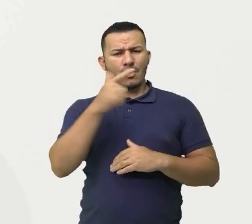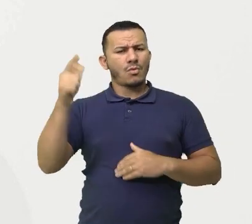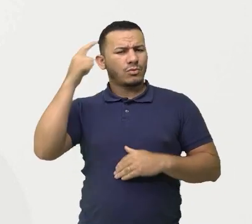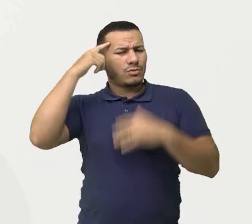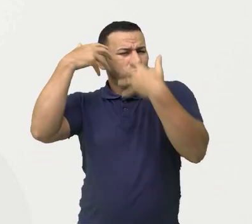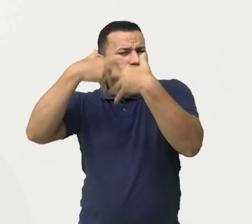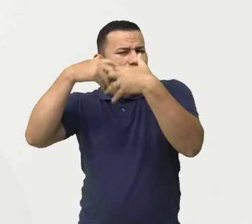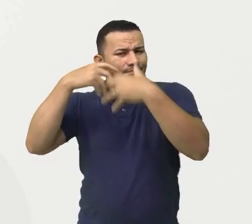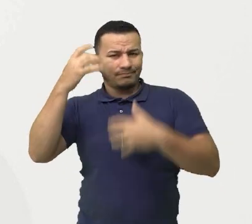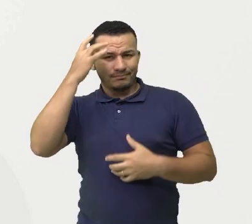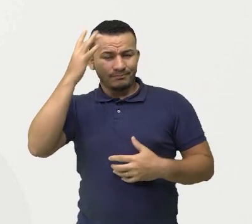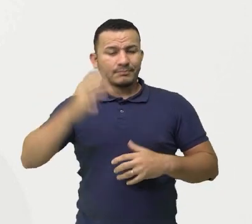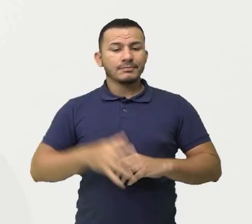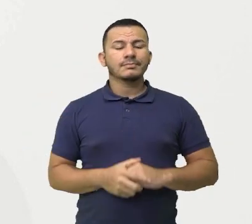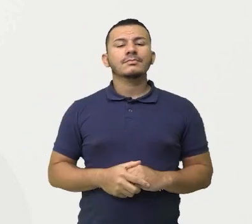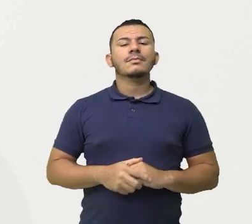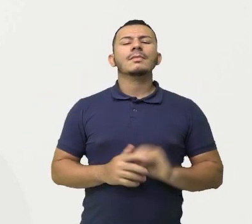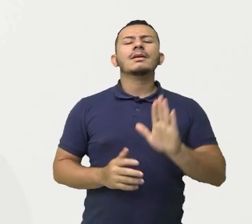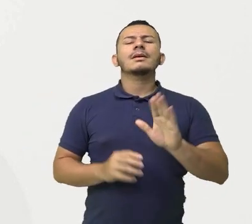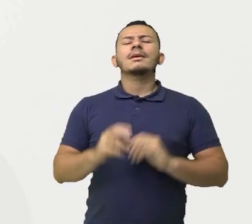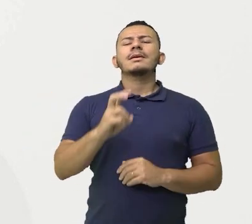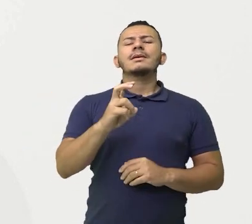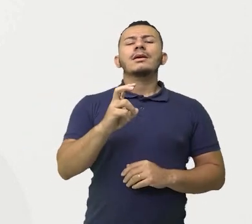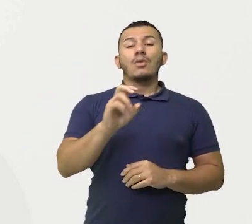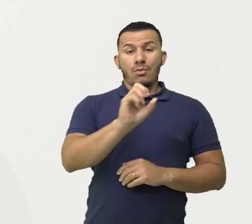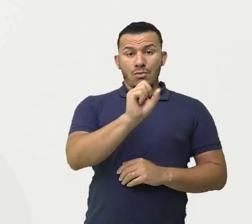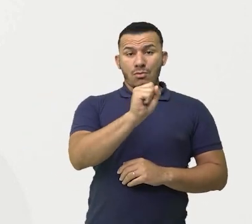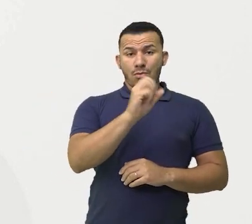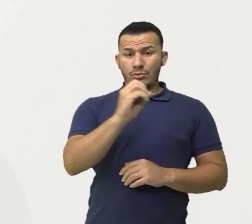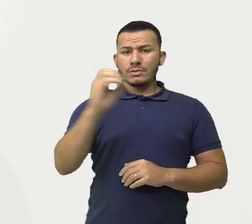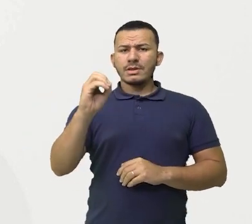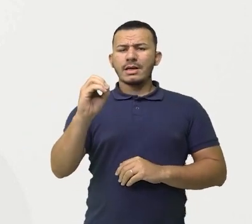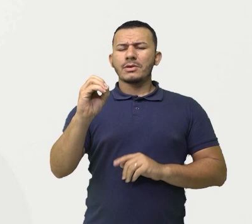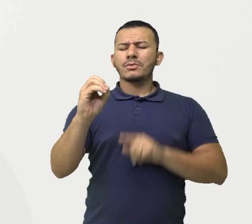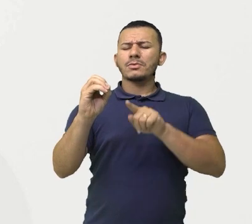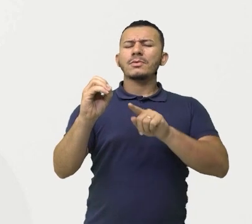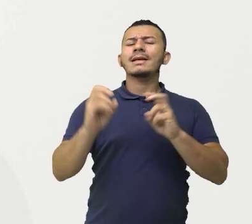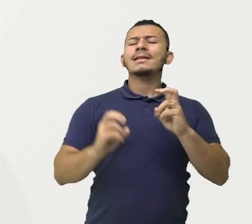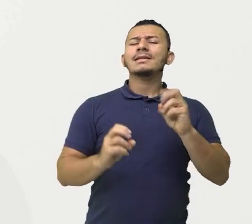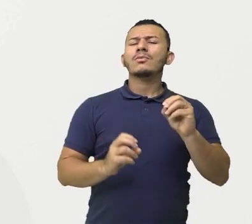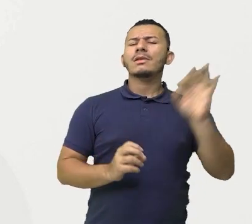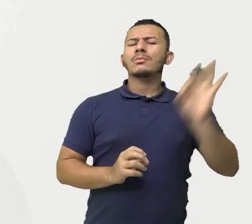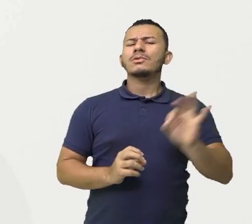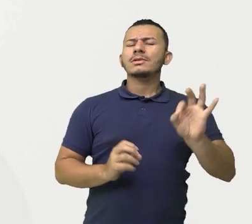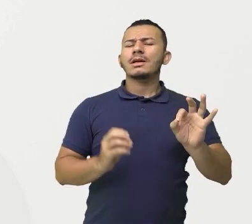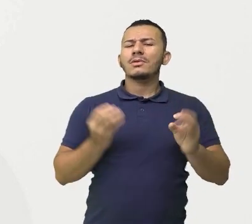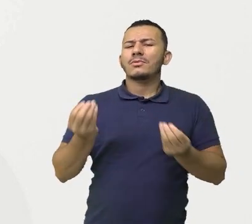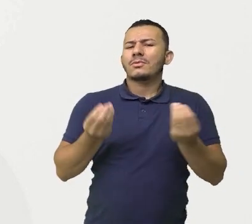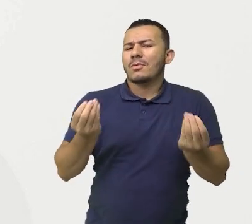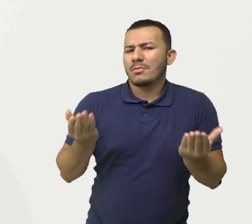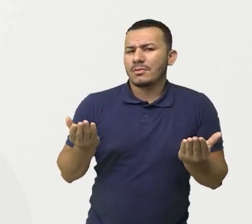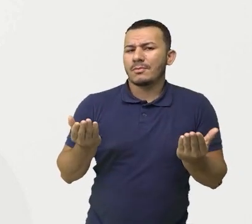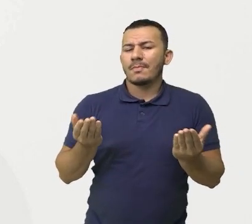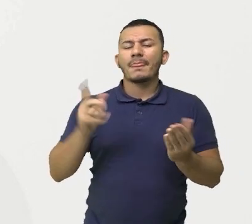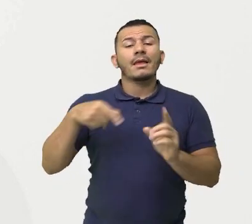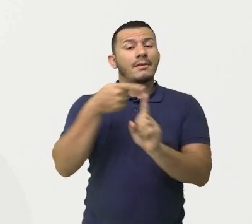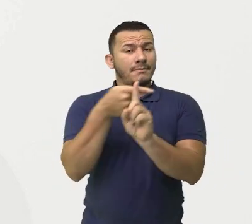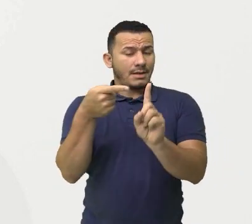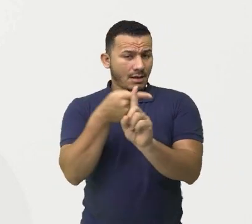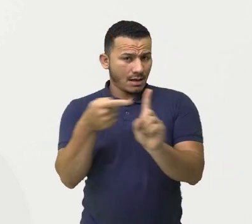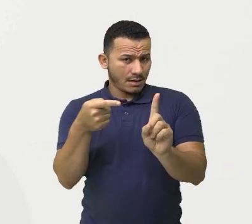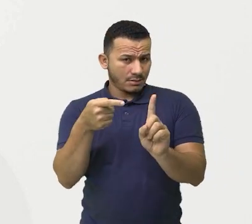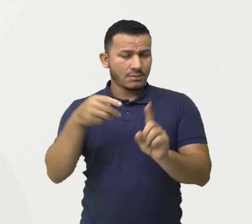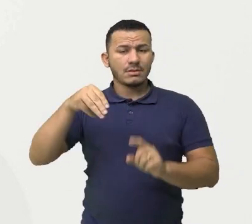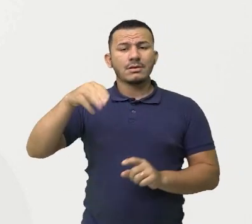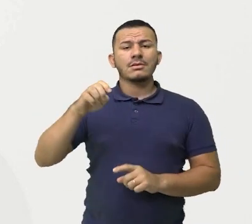tranquilo. Quanto é 50% de 800? Aí tu tem que pensar assim, ó, 50% equivale a metade